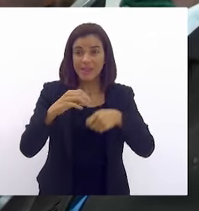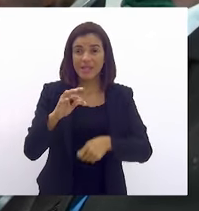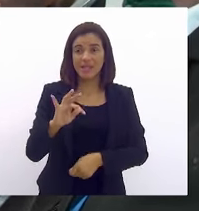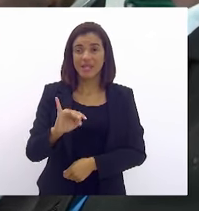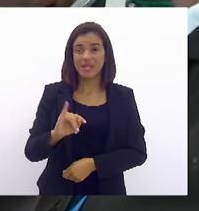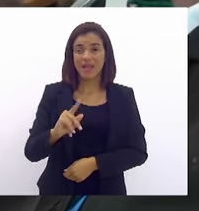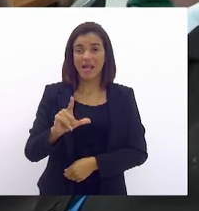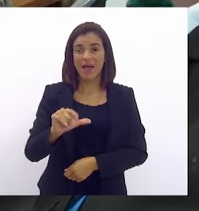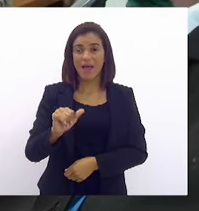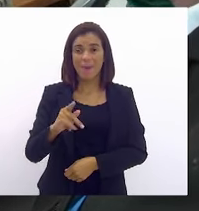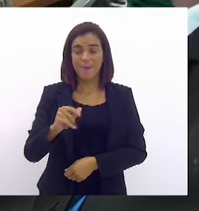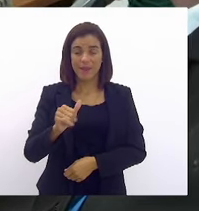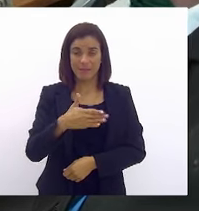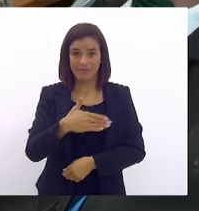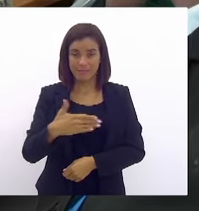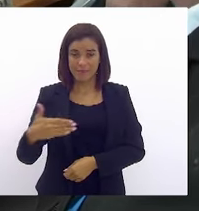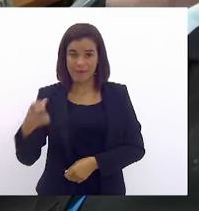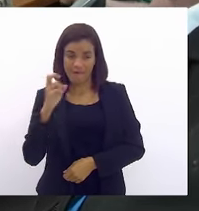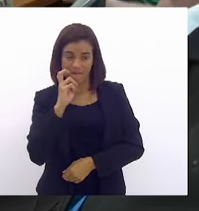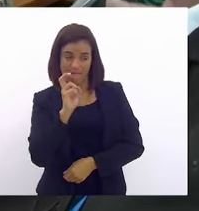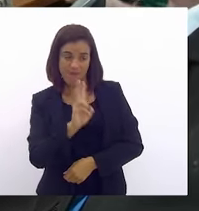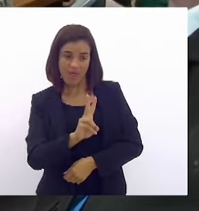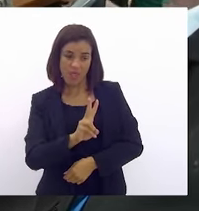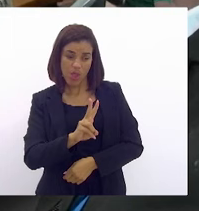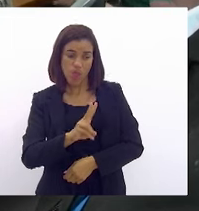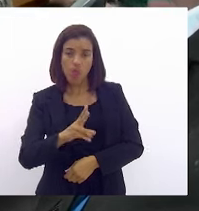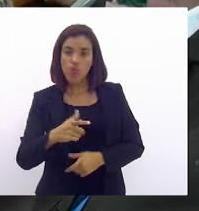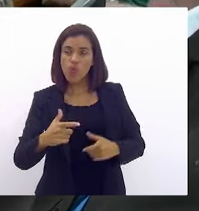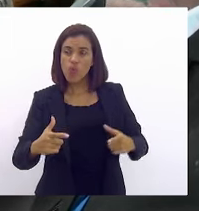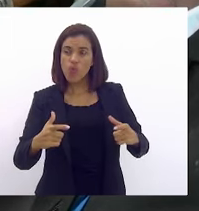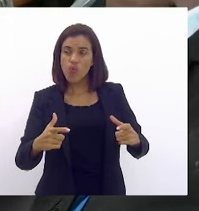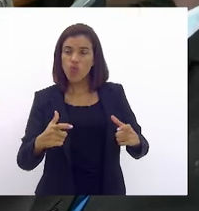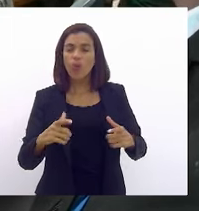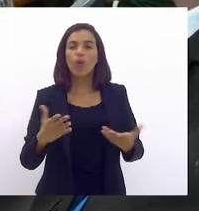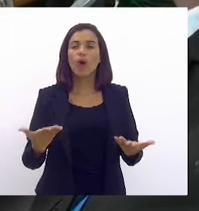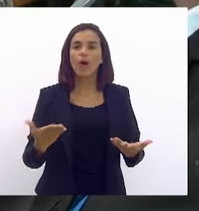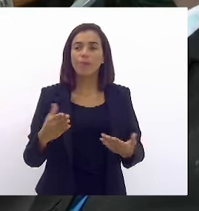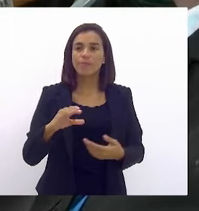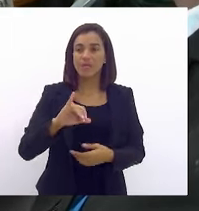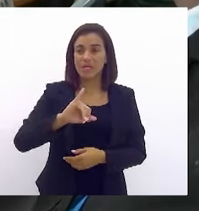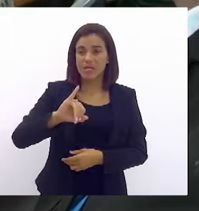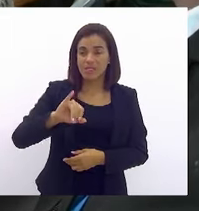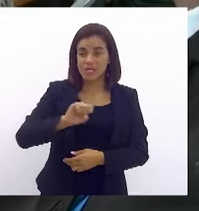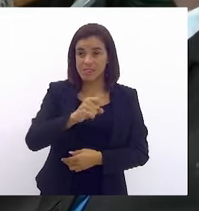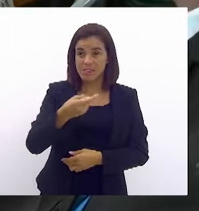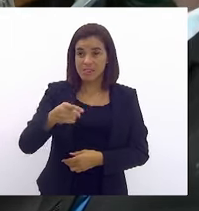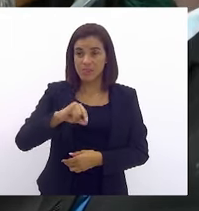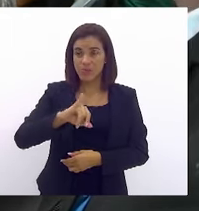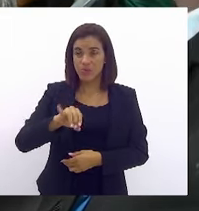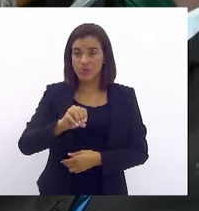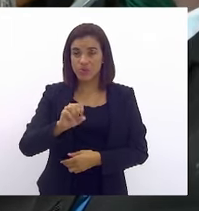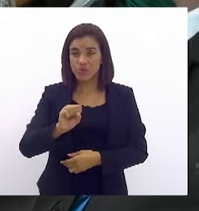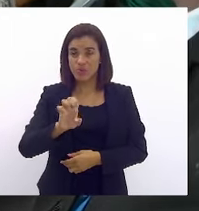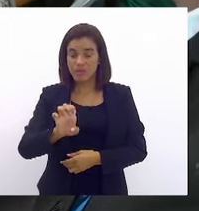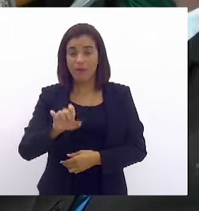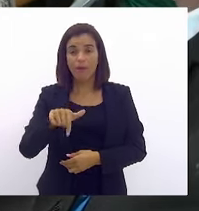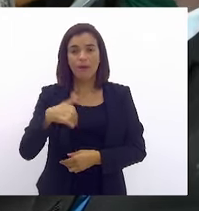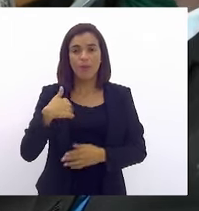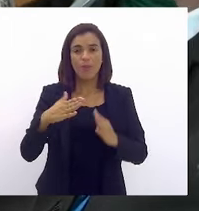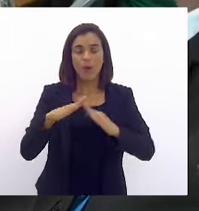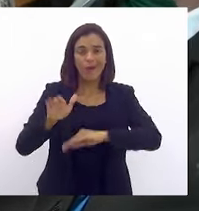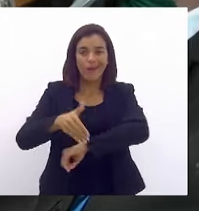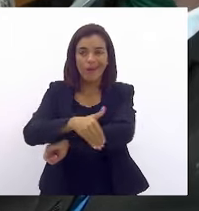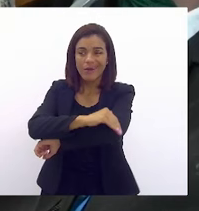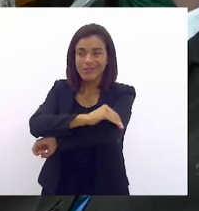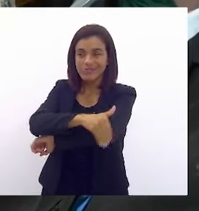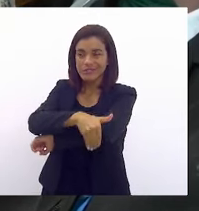Você chega no canal ali, você olha, ela é bem assim, ó, bolhando. Qual canal? São José? São José de Baçaí. lá. Eu moro logo ali na esquina, ali eu todo de manhã